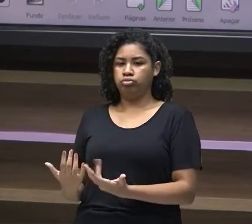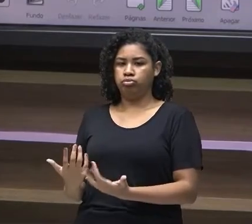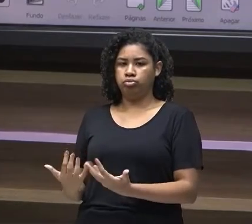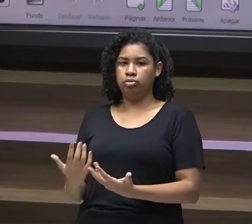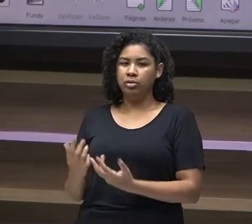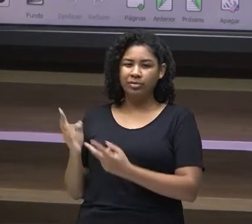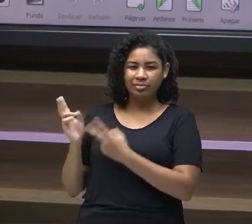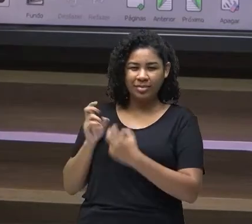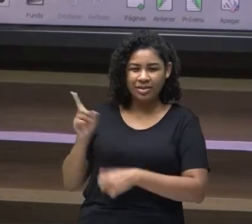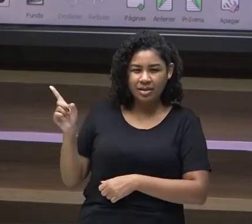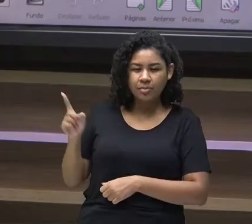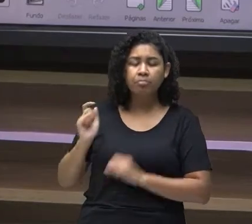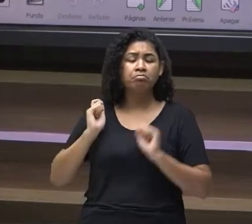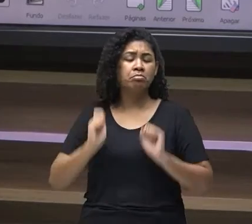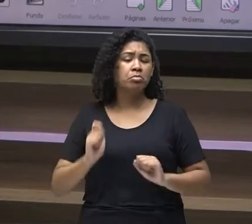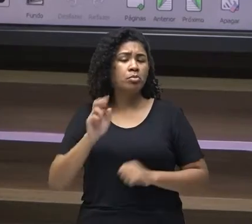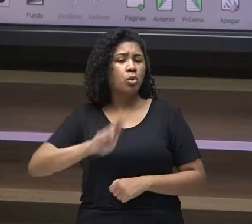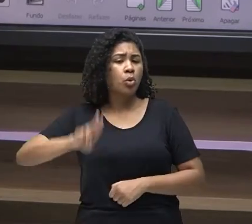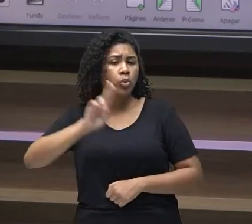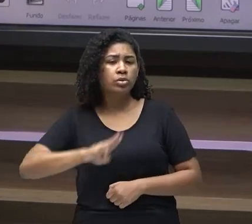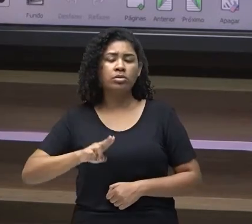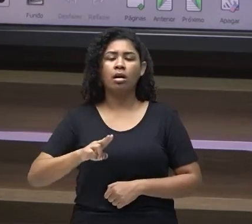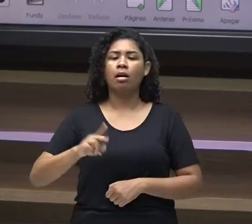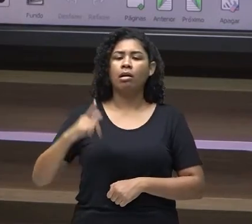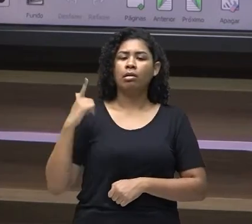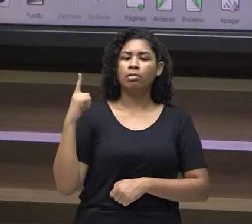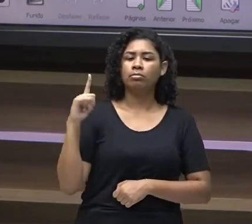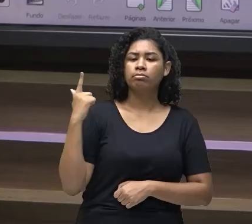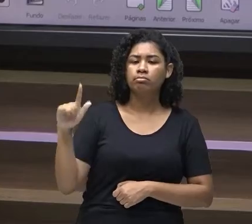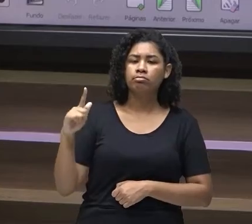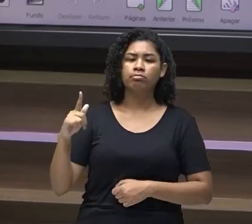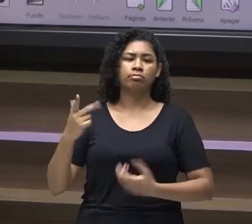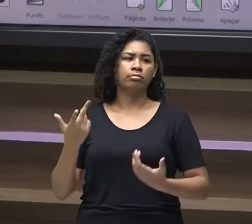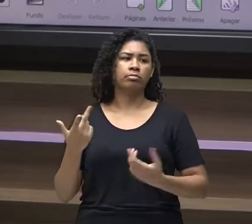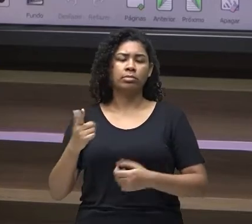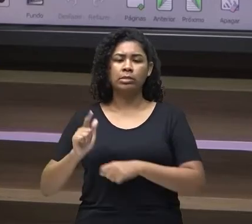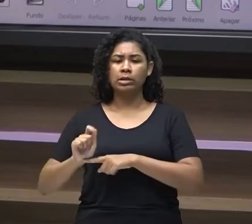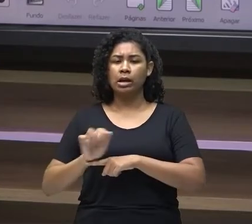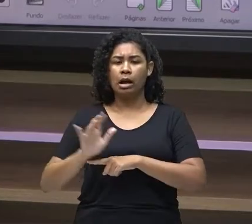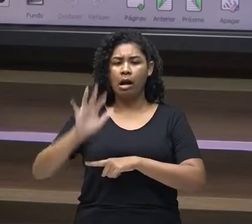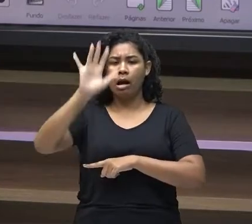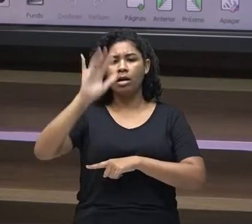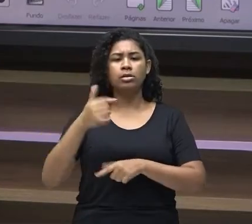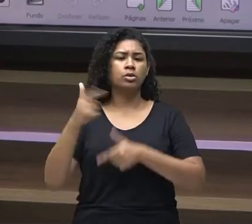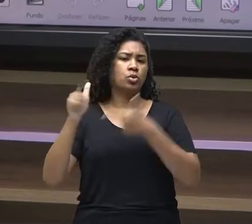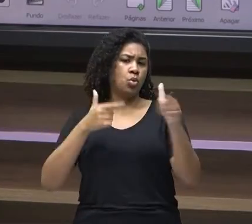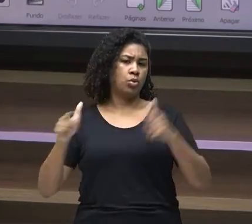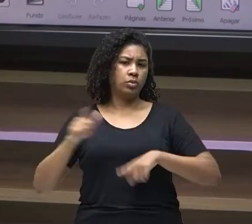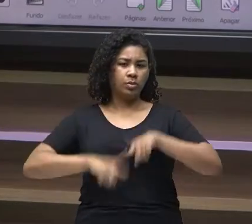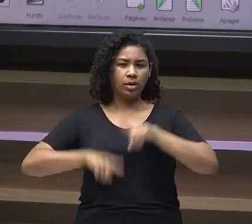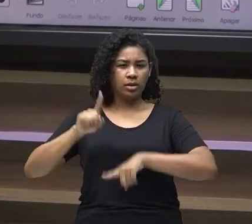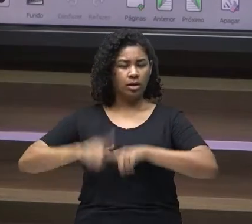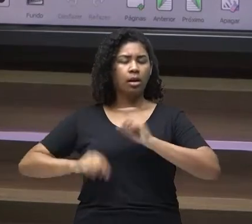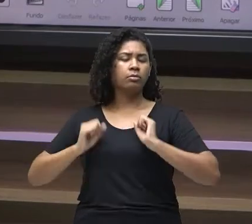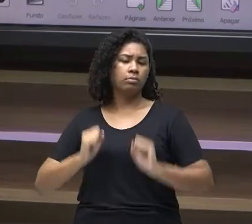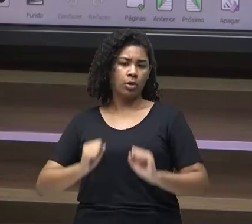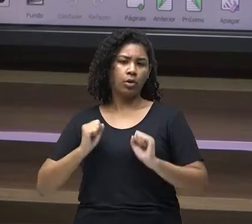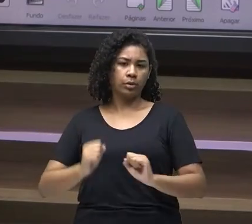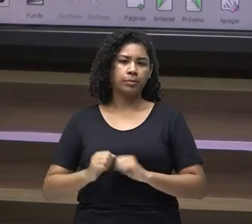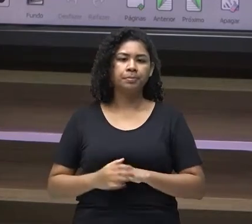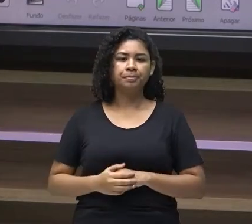gente observou, pode ser utilizado gasolina, pode ser utilizado gás, entre outros combustíveis, tá? E